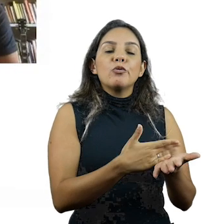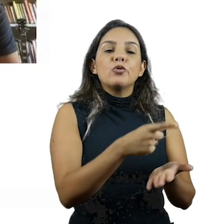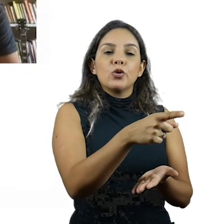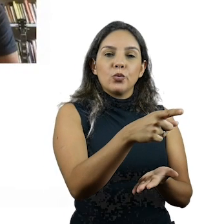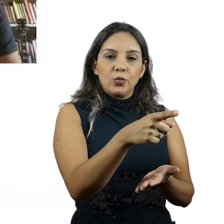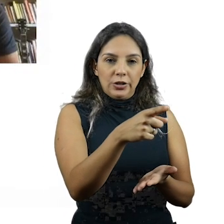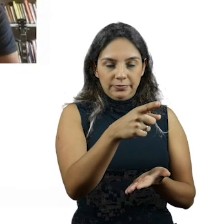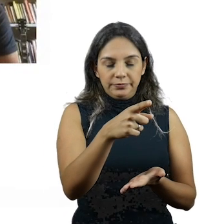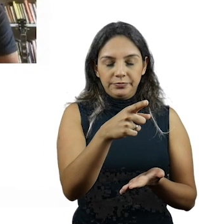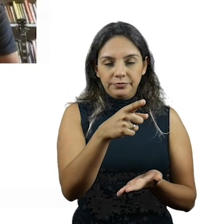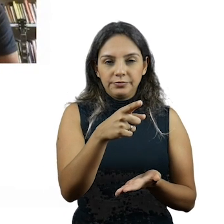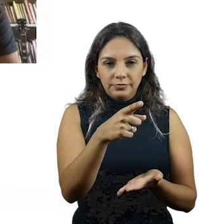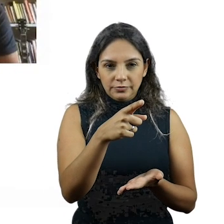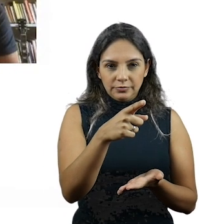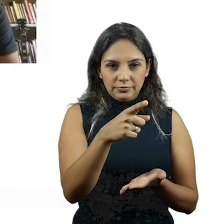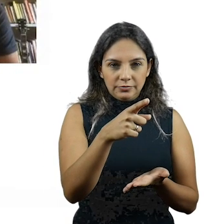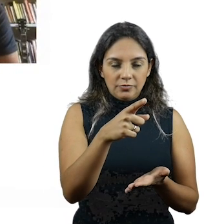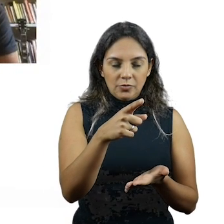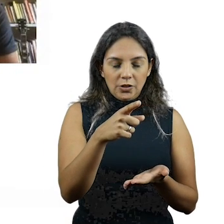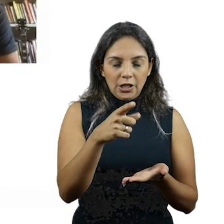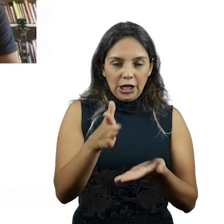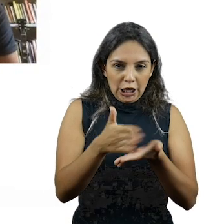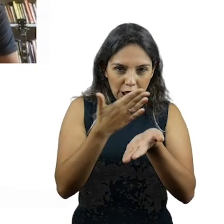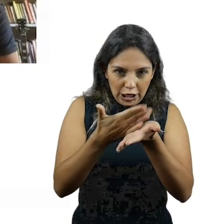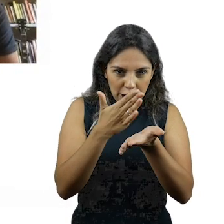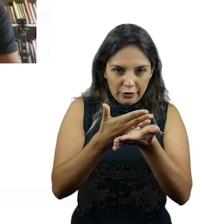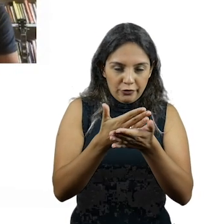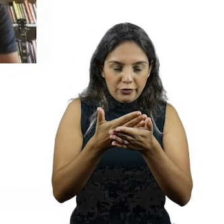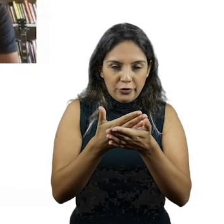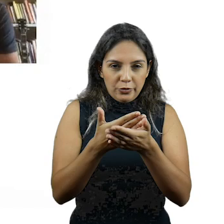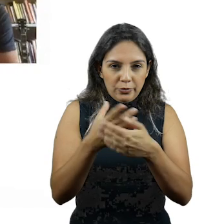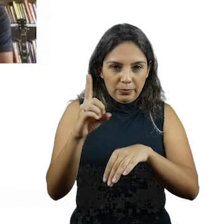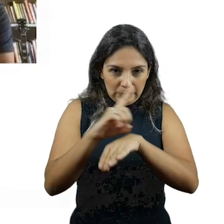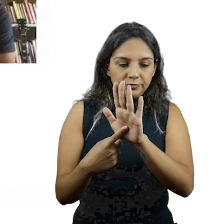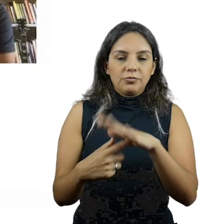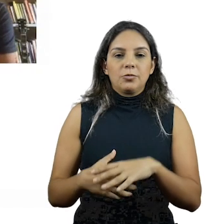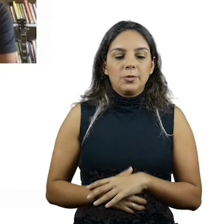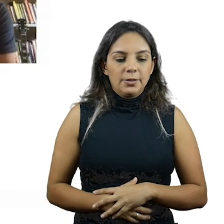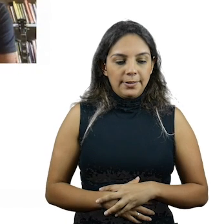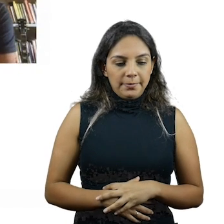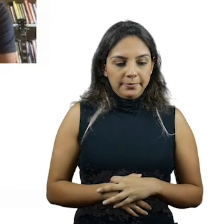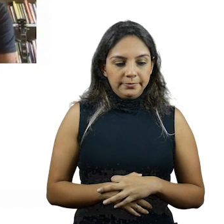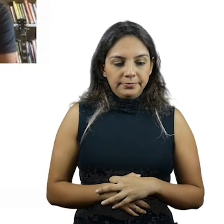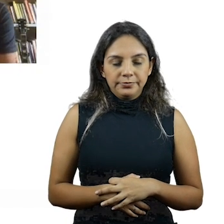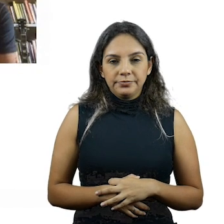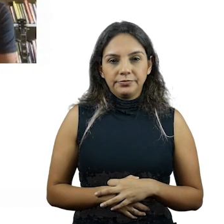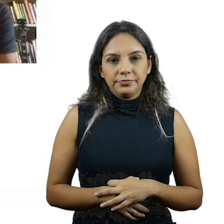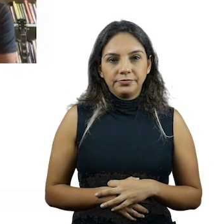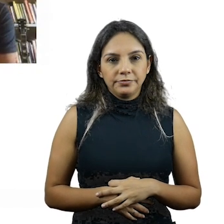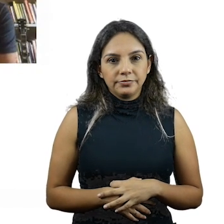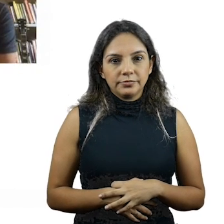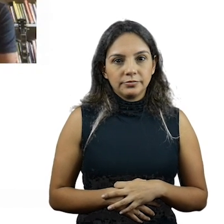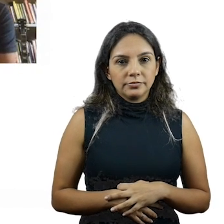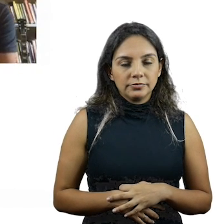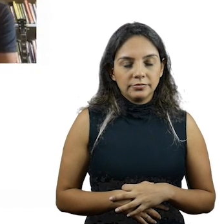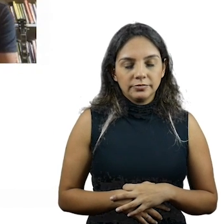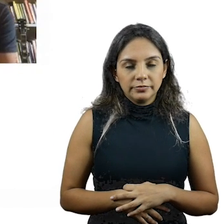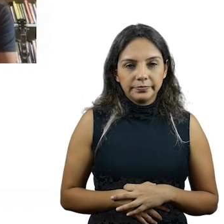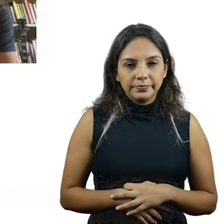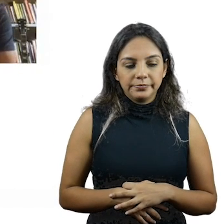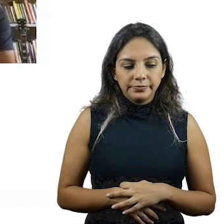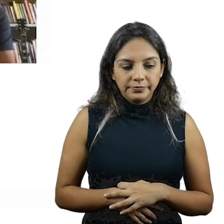né? E-book, exatamente. Vou mostrar aqui a capa para você. Particularmente, achei que ficou bem